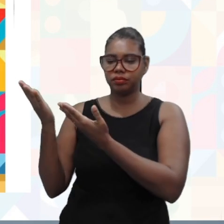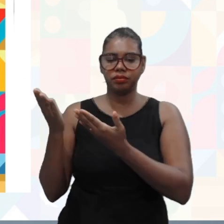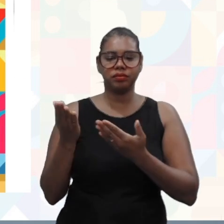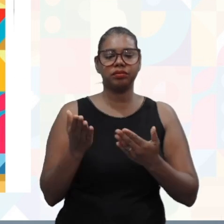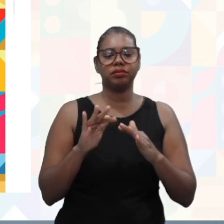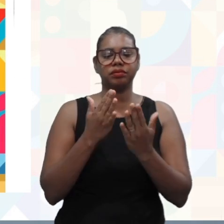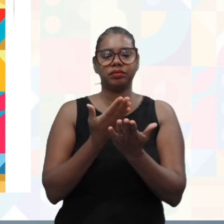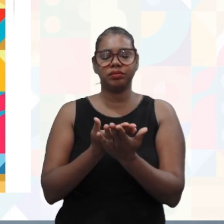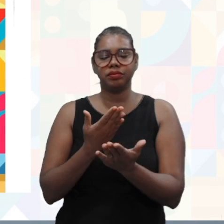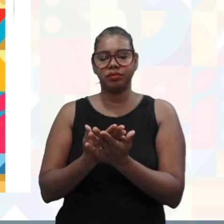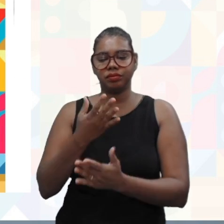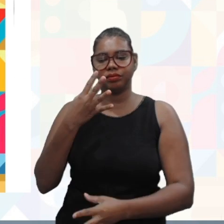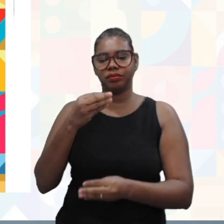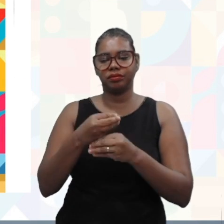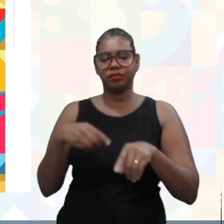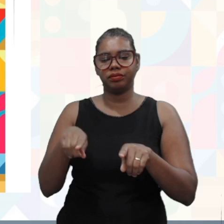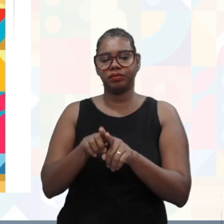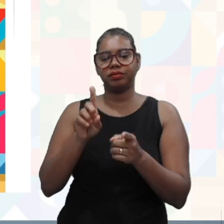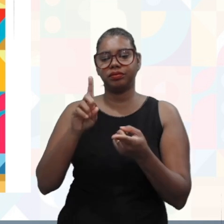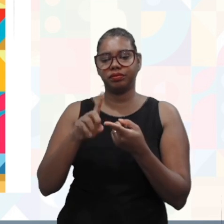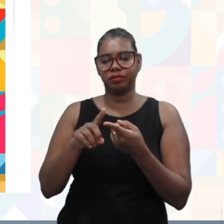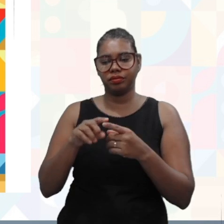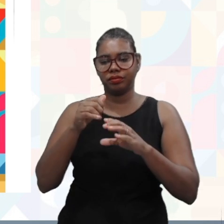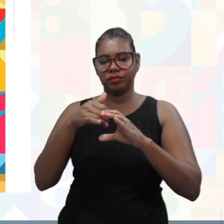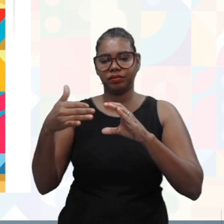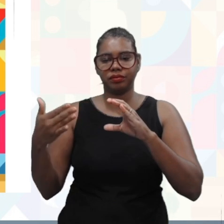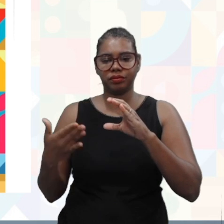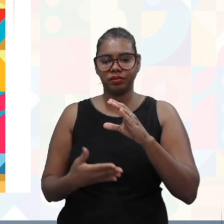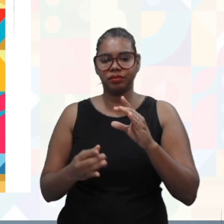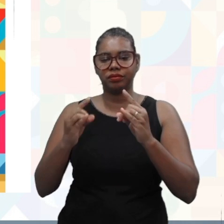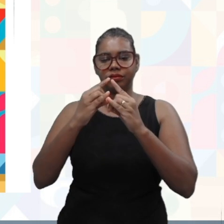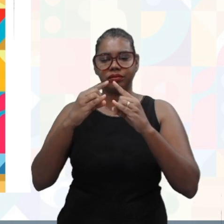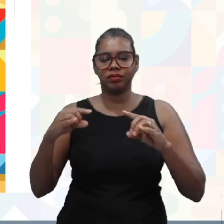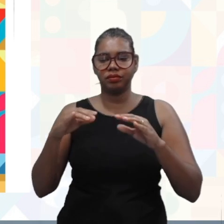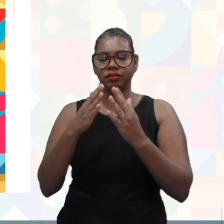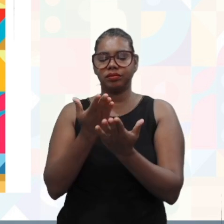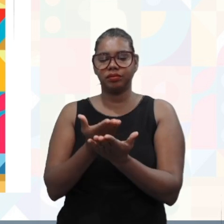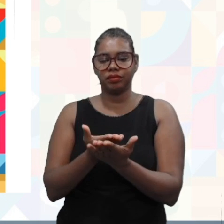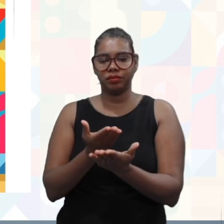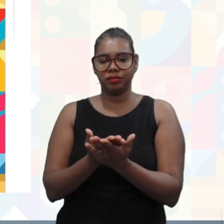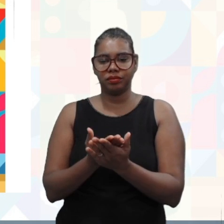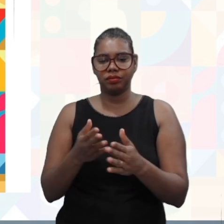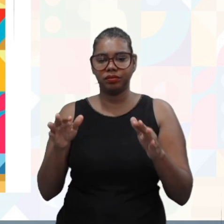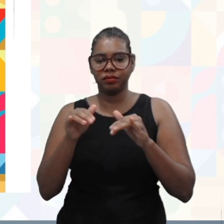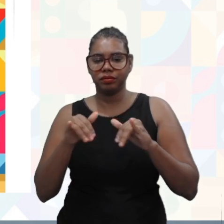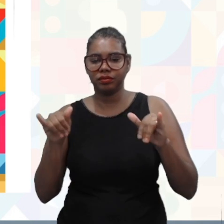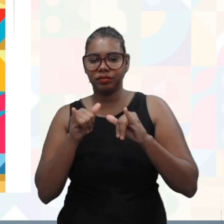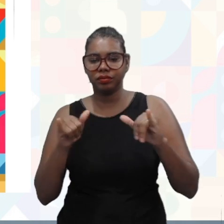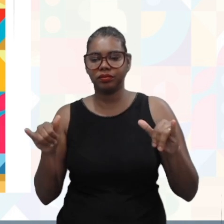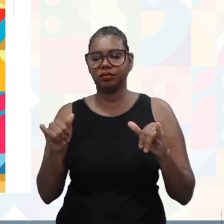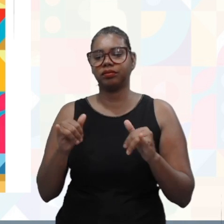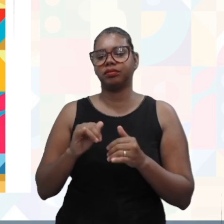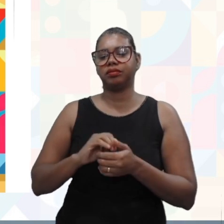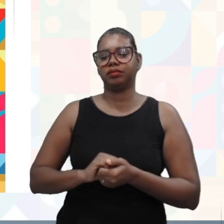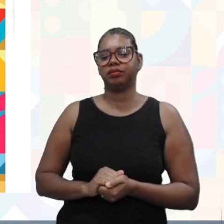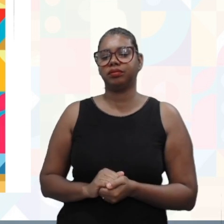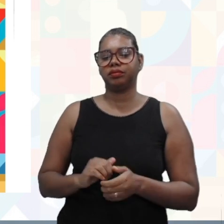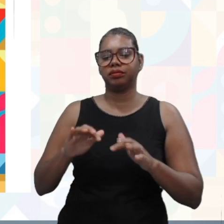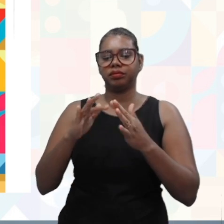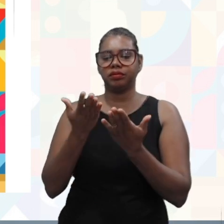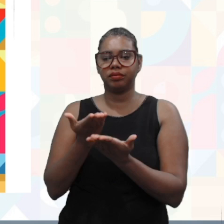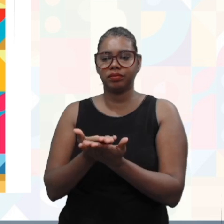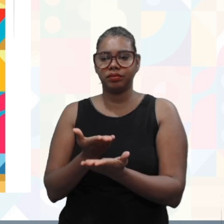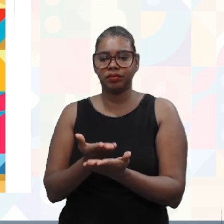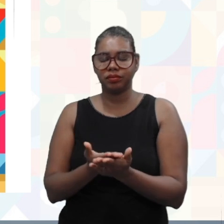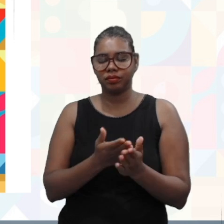vai implicar também nesse caráter institucional e nesse caráter formativo dessa comunidade escolar. Isso vai implicar